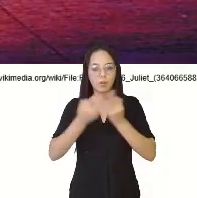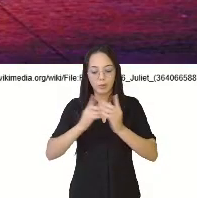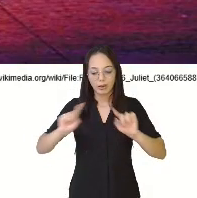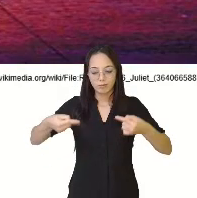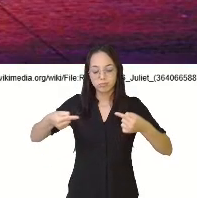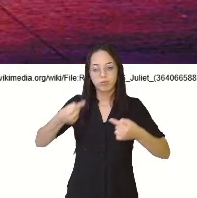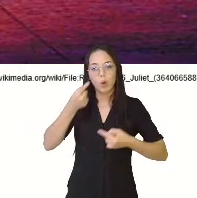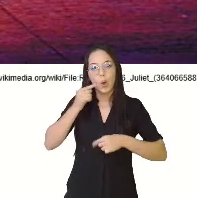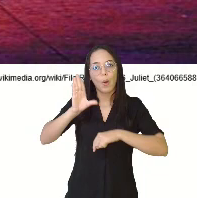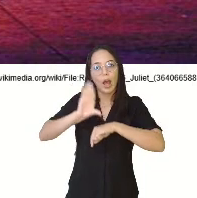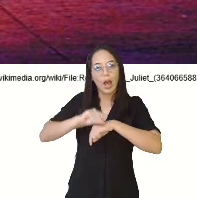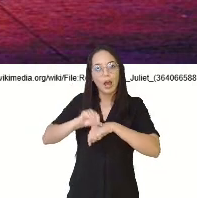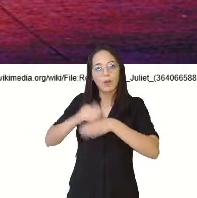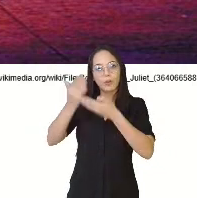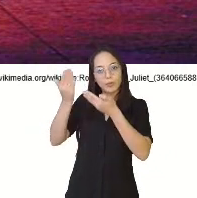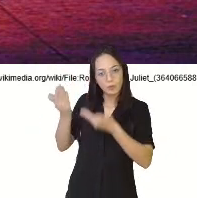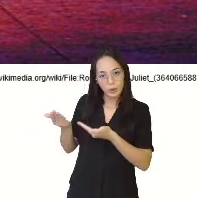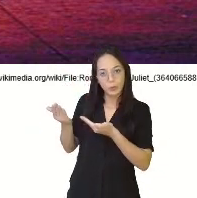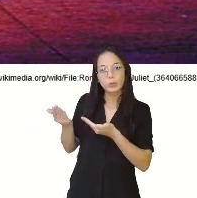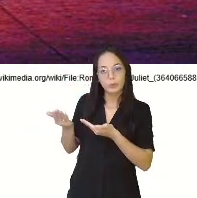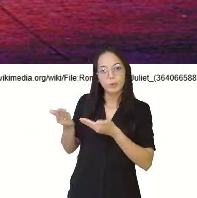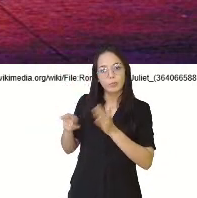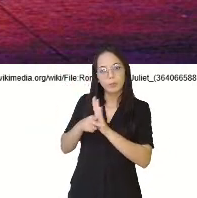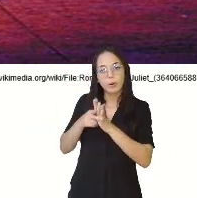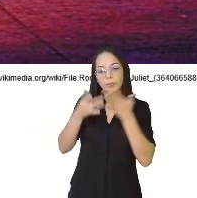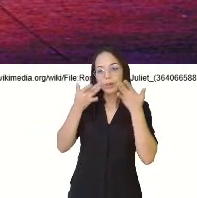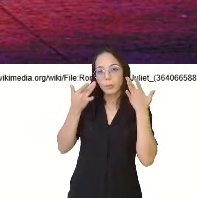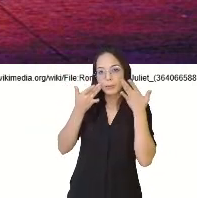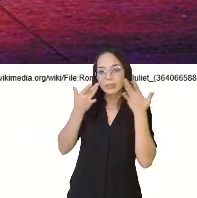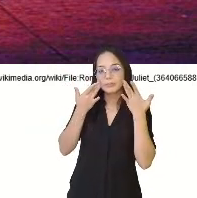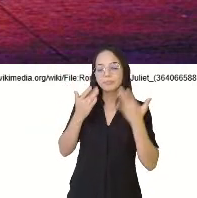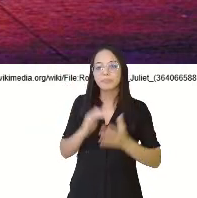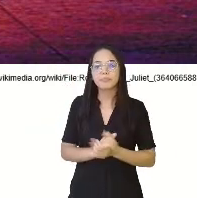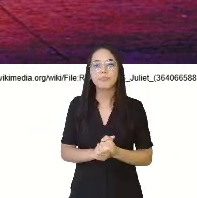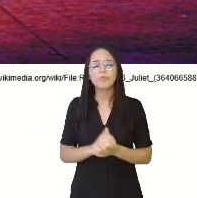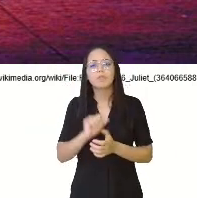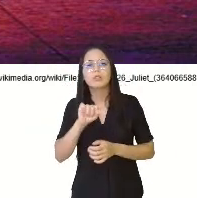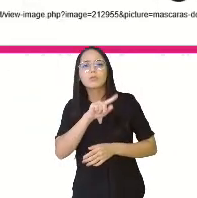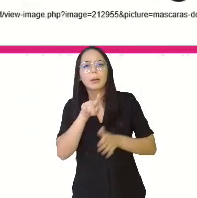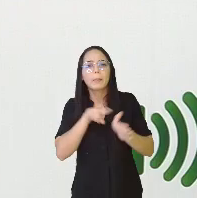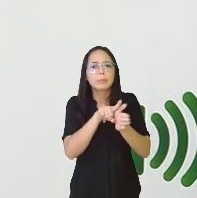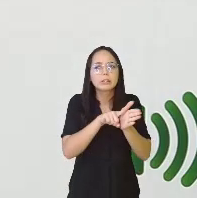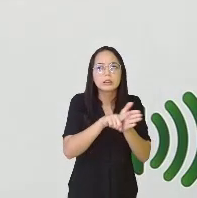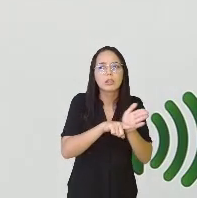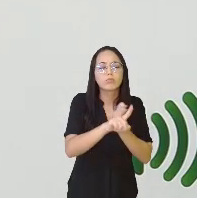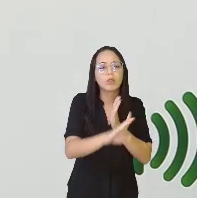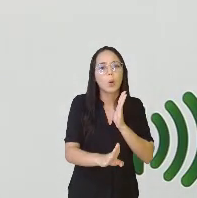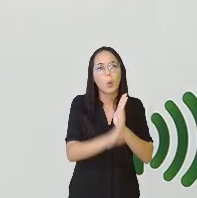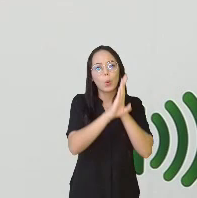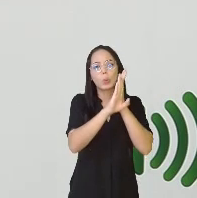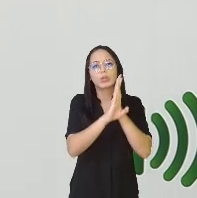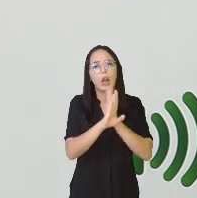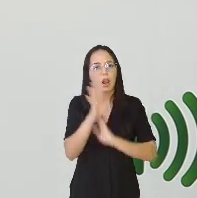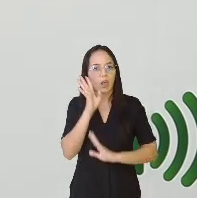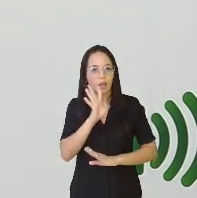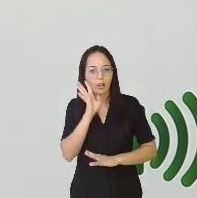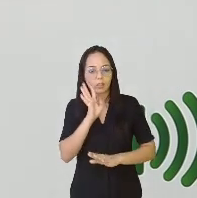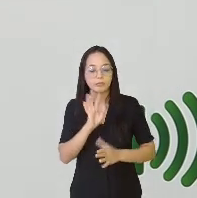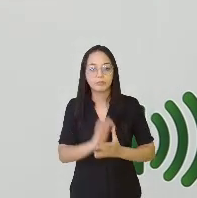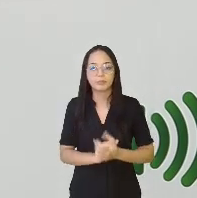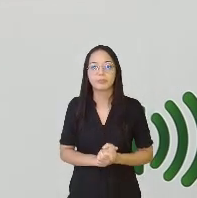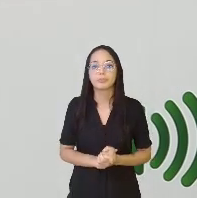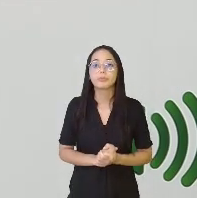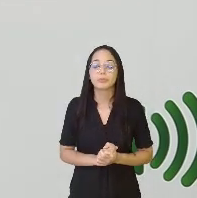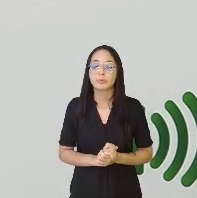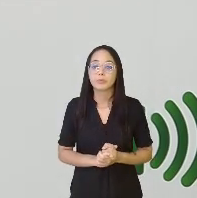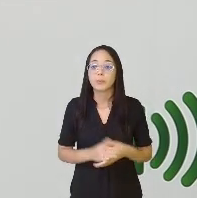a foto da encenação dessa peça de Romeu e Julieta, e se você for pesquisar, você vai descobrir muita coisa legal. Agora